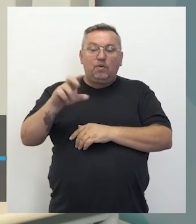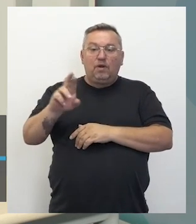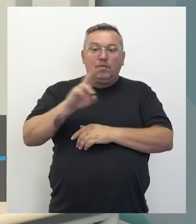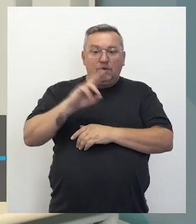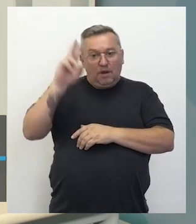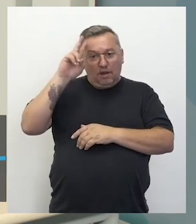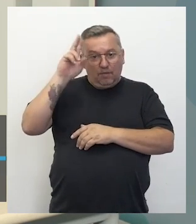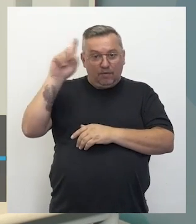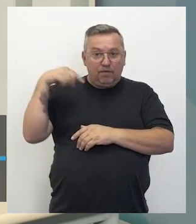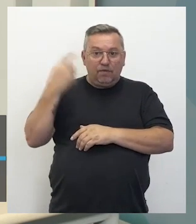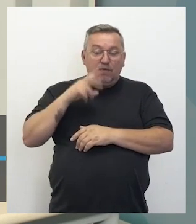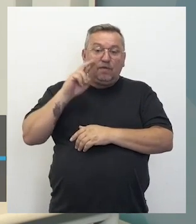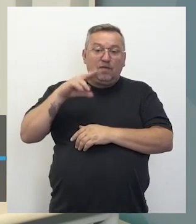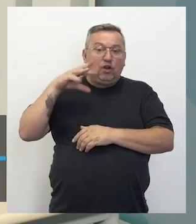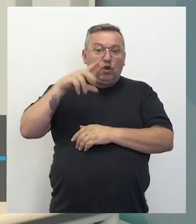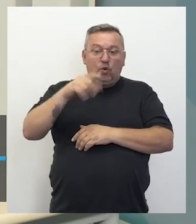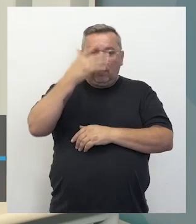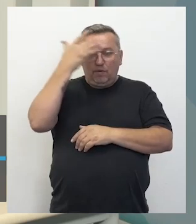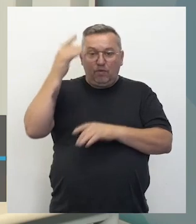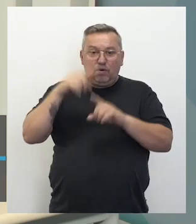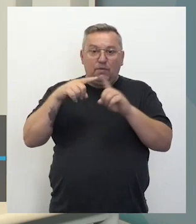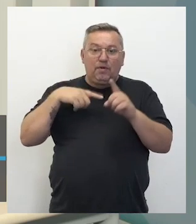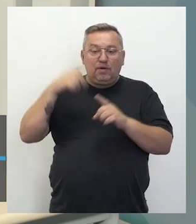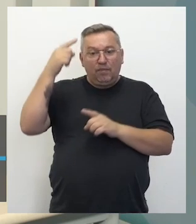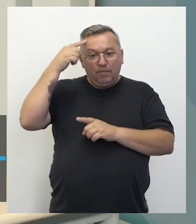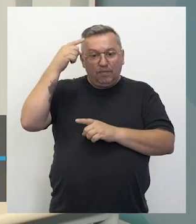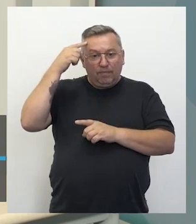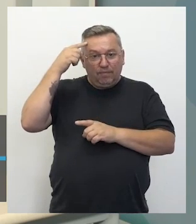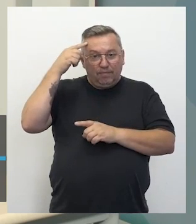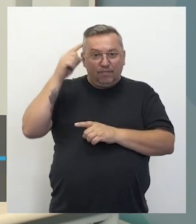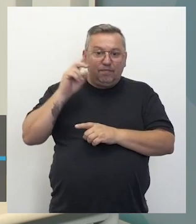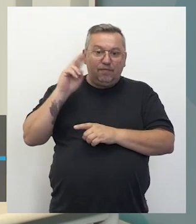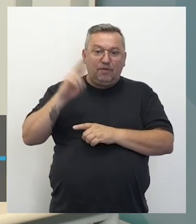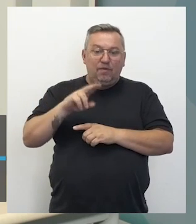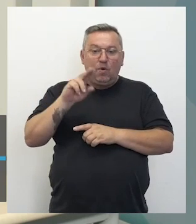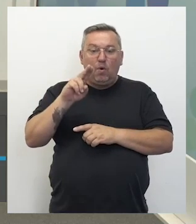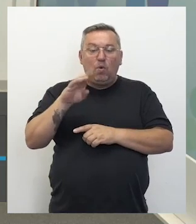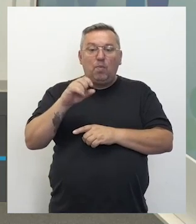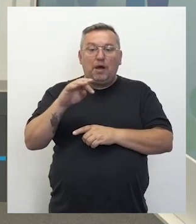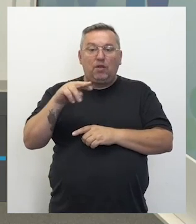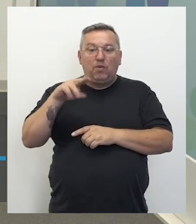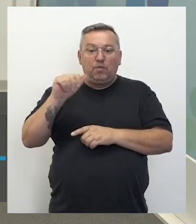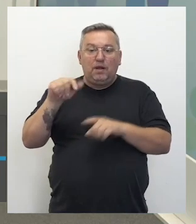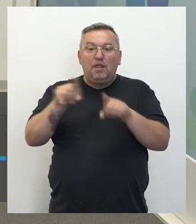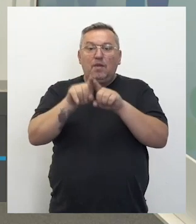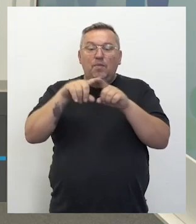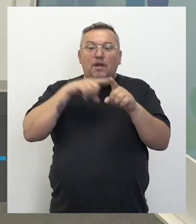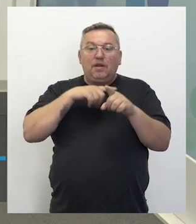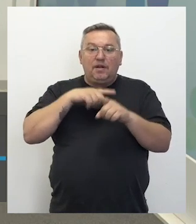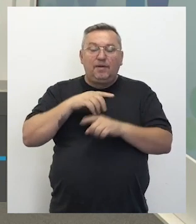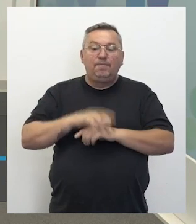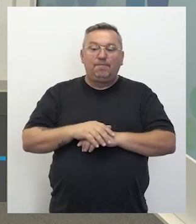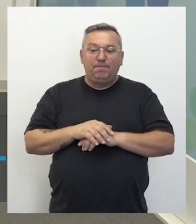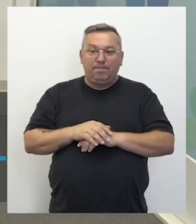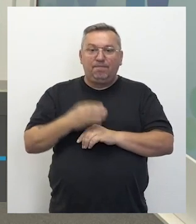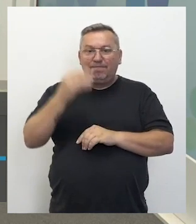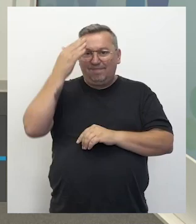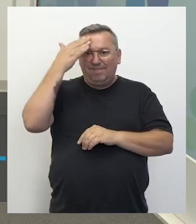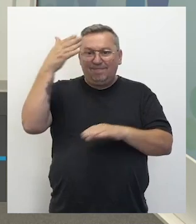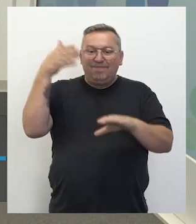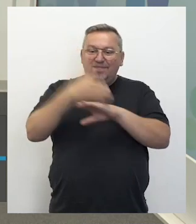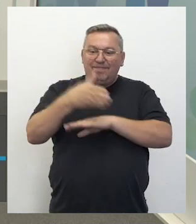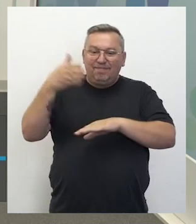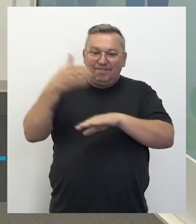Lembrando que a gente não vai conseguir ver todo mundo, mas aí a gente tenta. Tem gente colocando em Ubatuba, tem, pro Fernanda, pro Márcia, muito